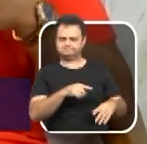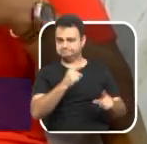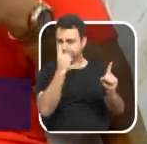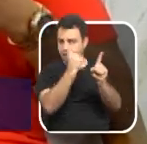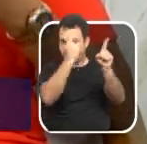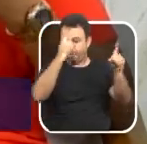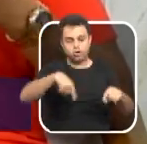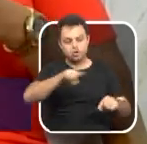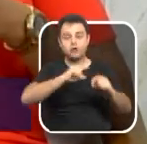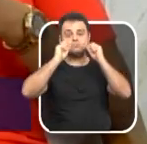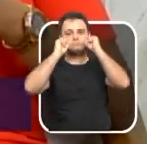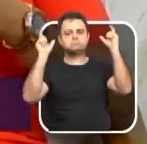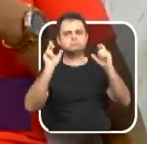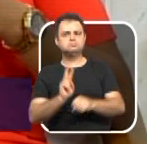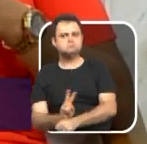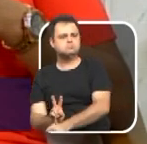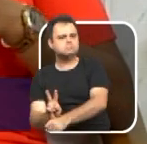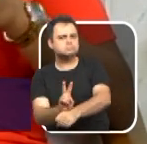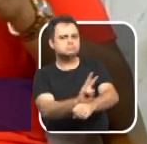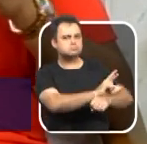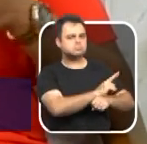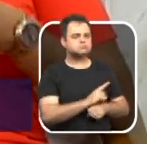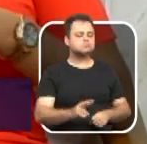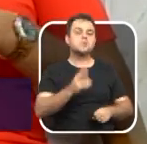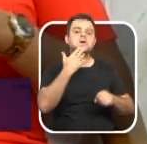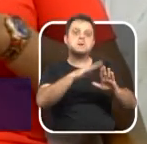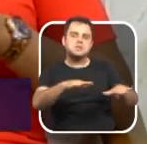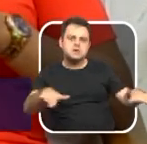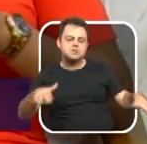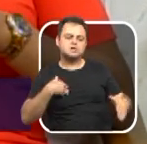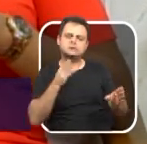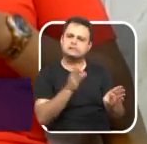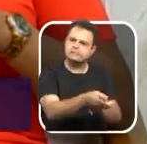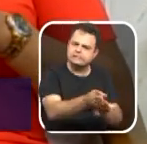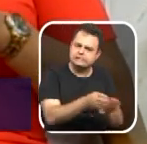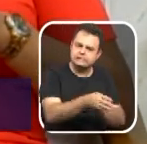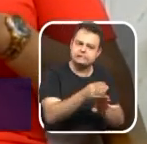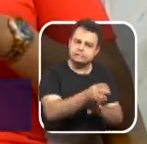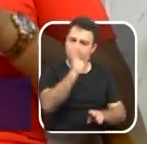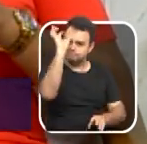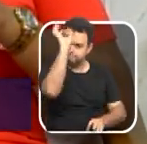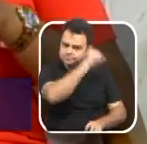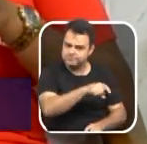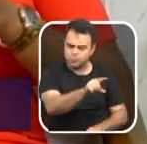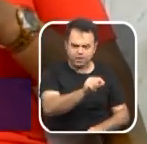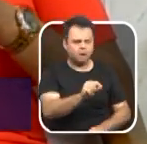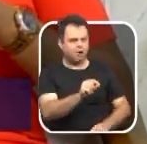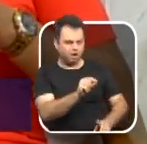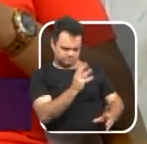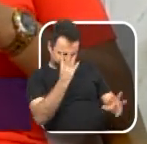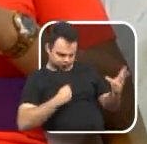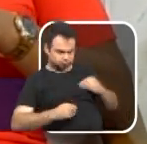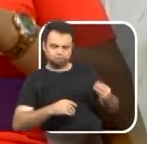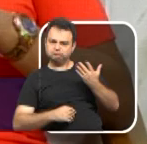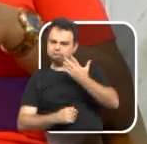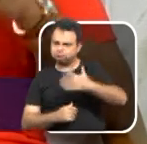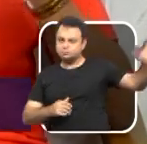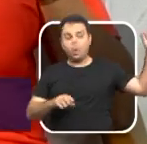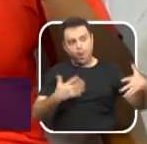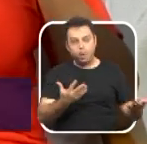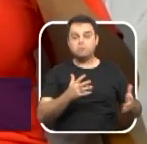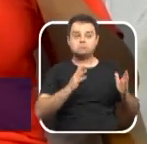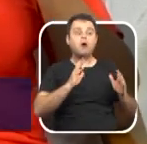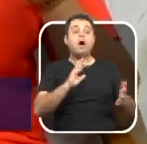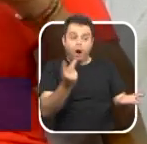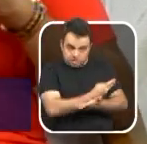criança a denunciar, de maneira que ela venha romper com o ciclo desse abuso, né, e seja direcionada as políticas públicas